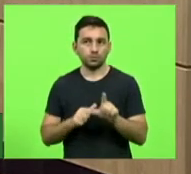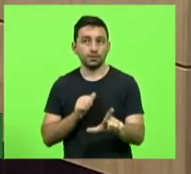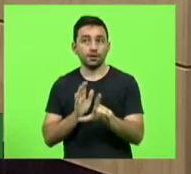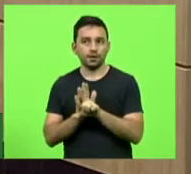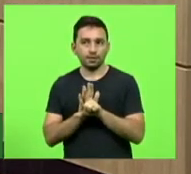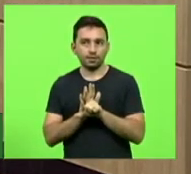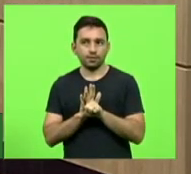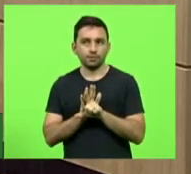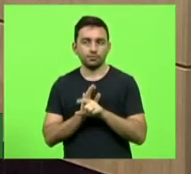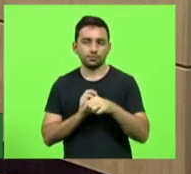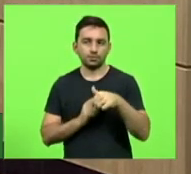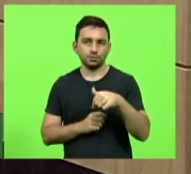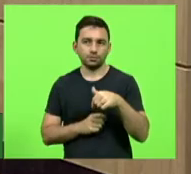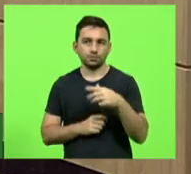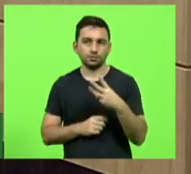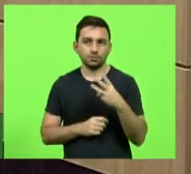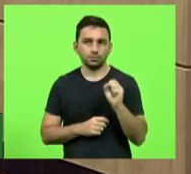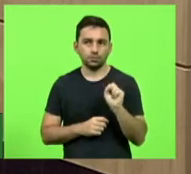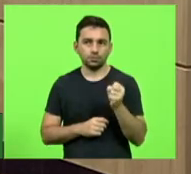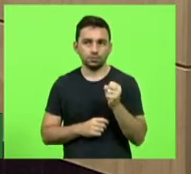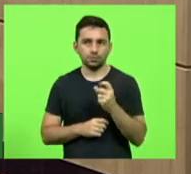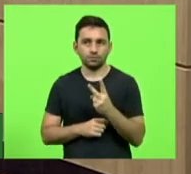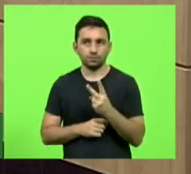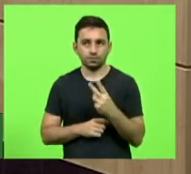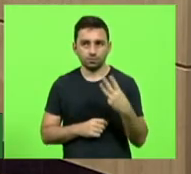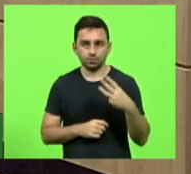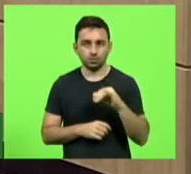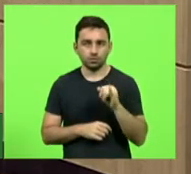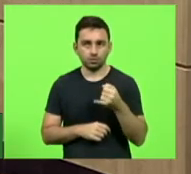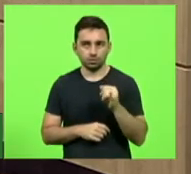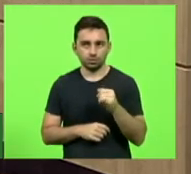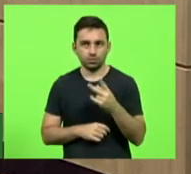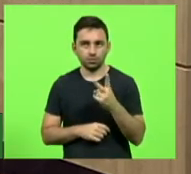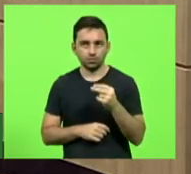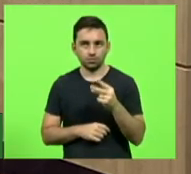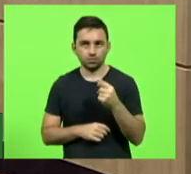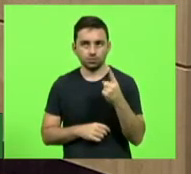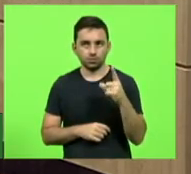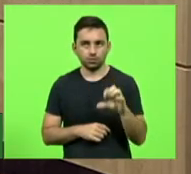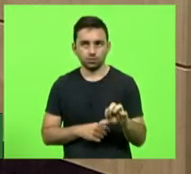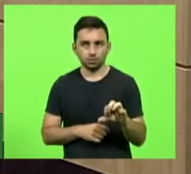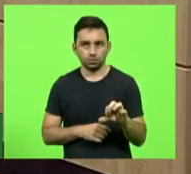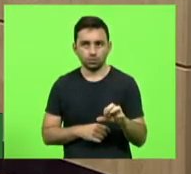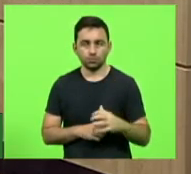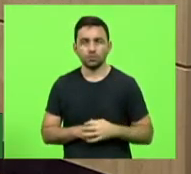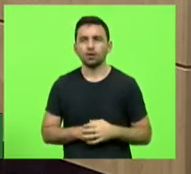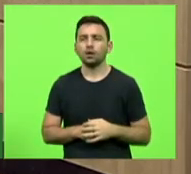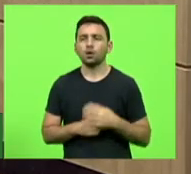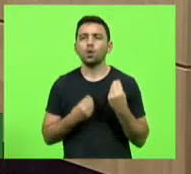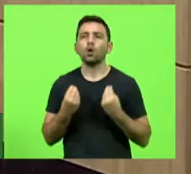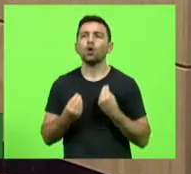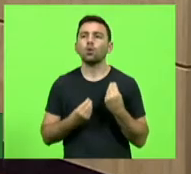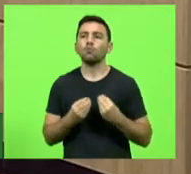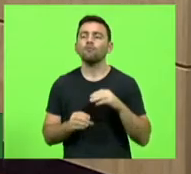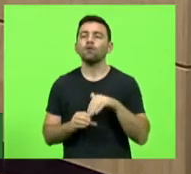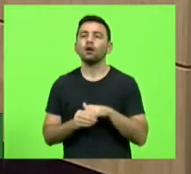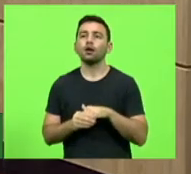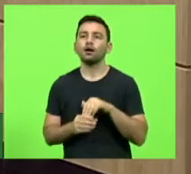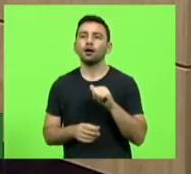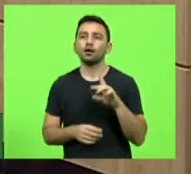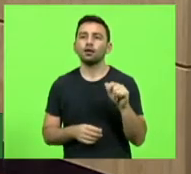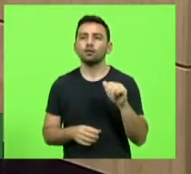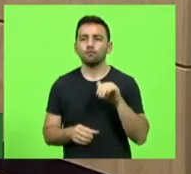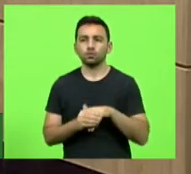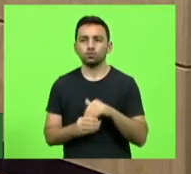Complementar 738, de 23 de janeiro de 2019. Como vota a deputada Ada De Luca? Voto 1,